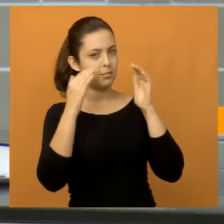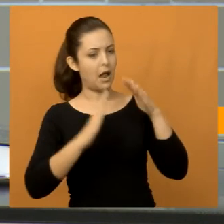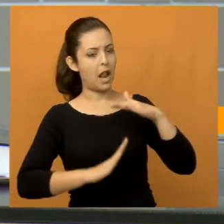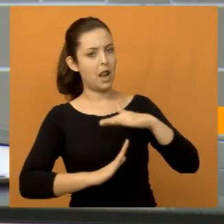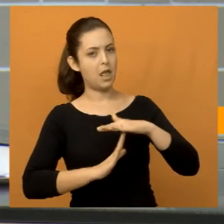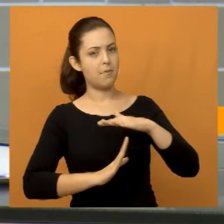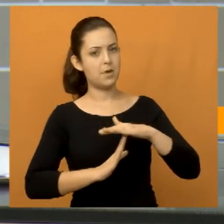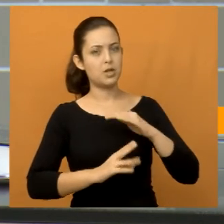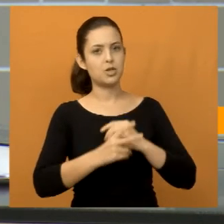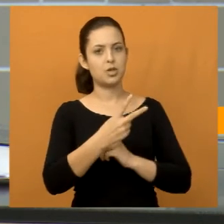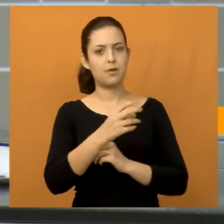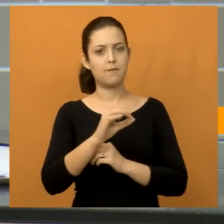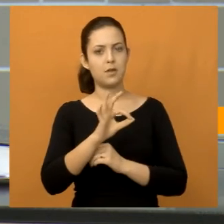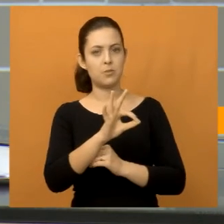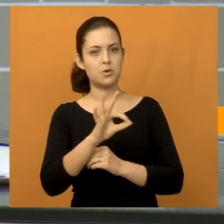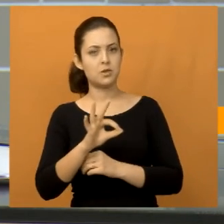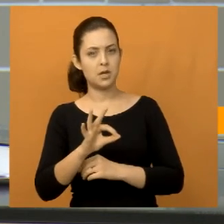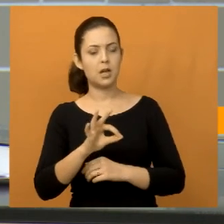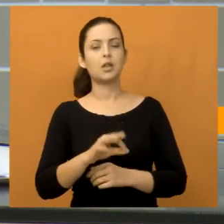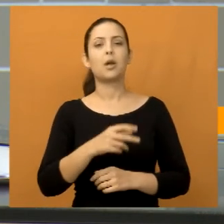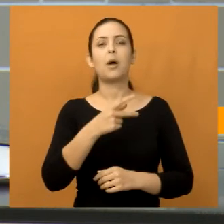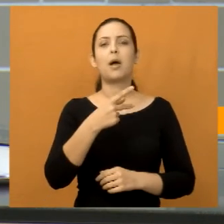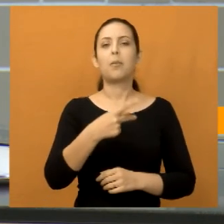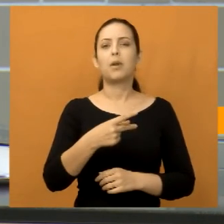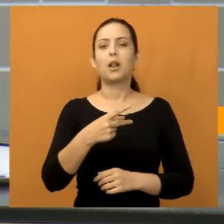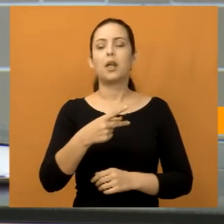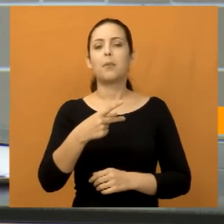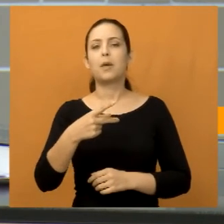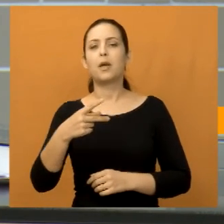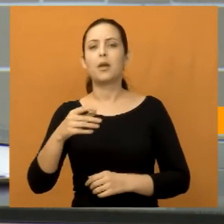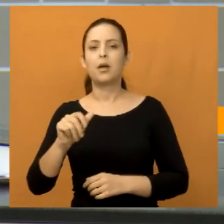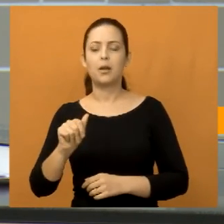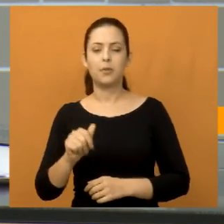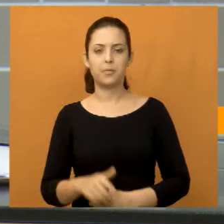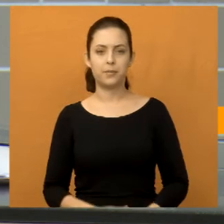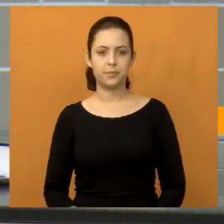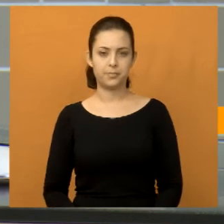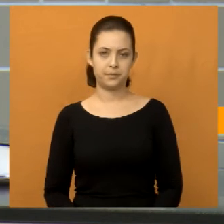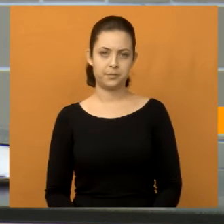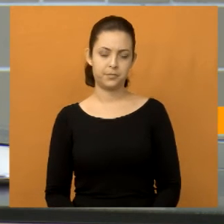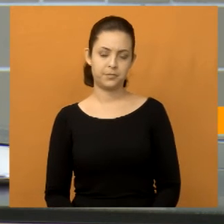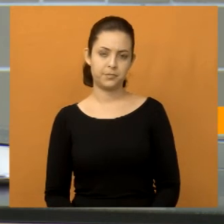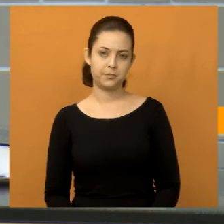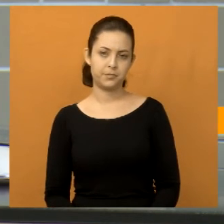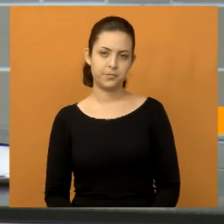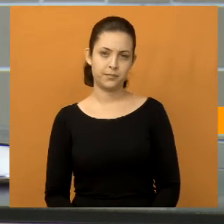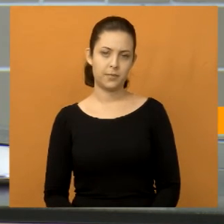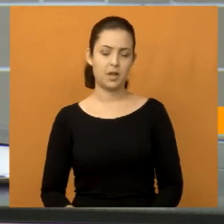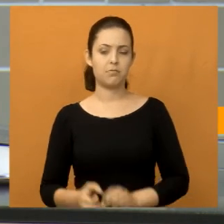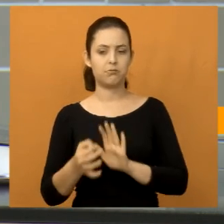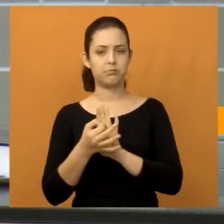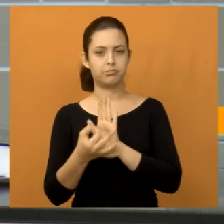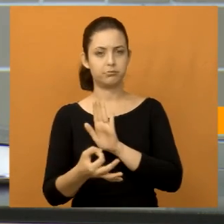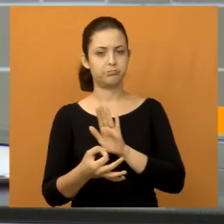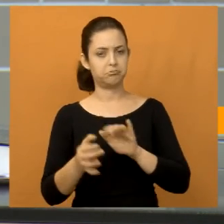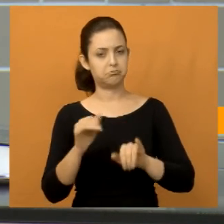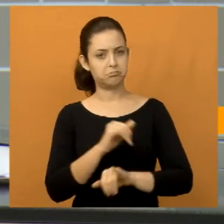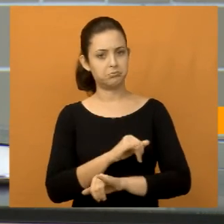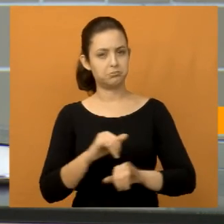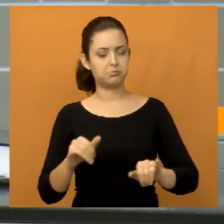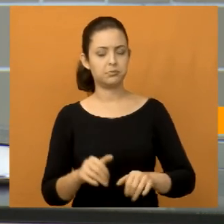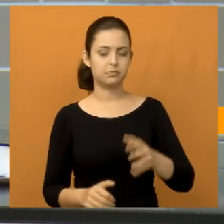limite de 20% do plano orçamentário. O depoente afirmou que não se